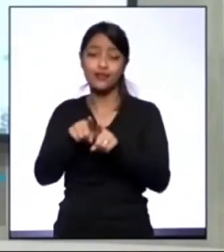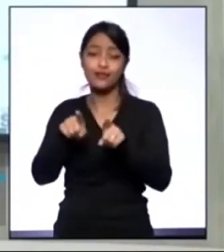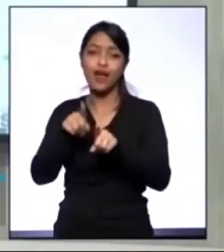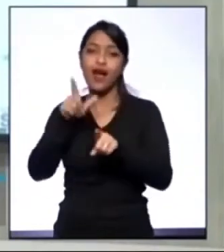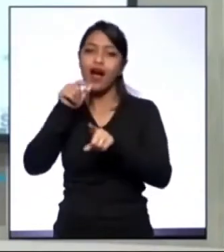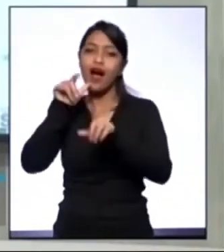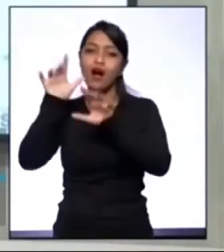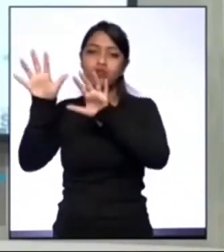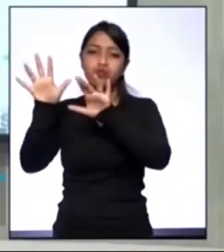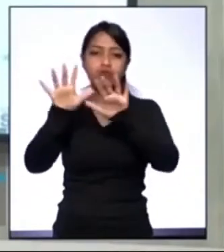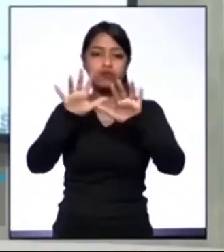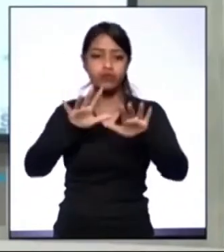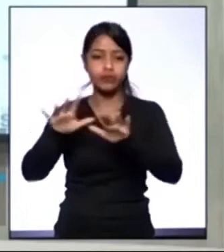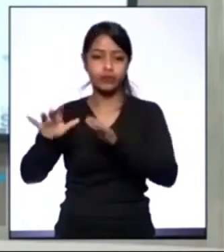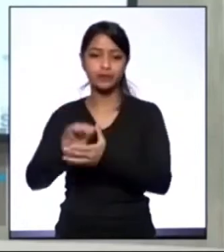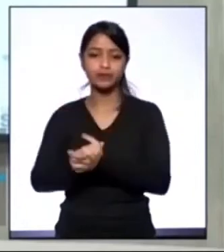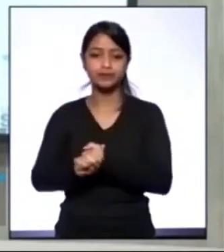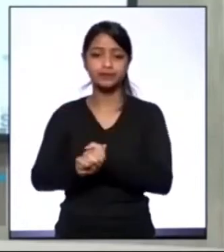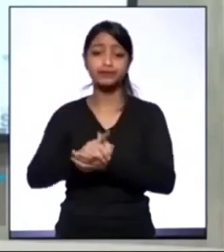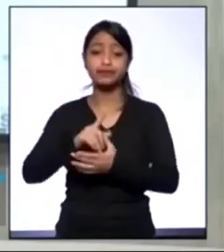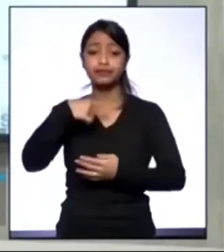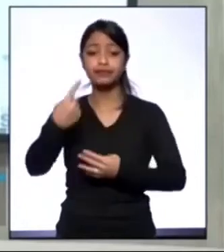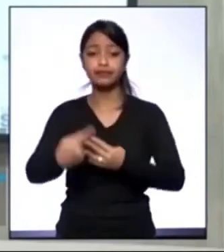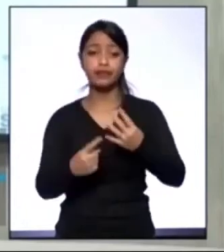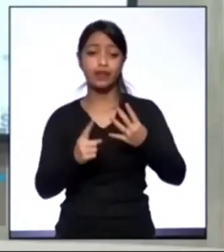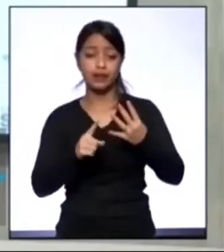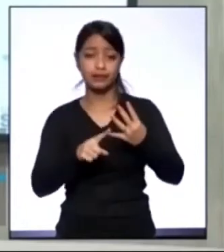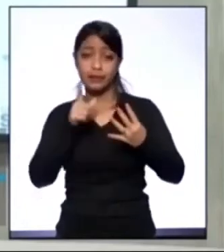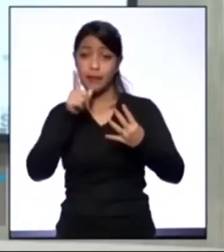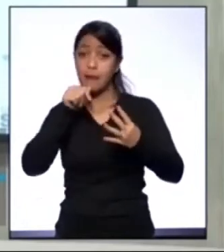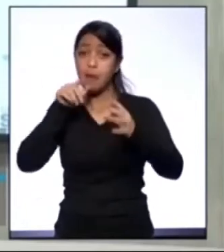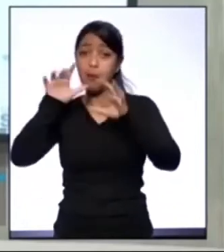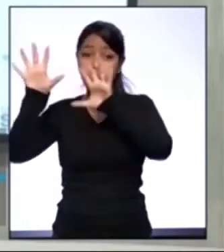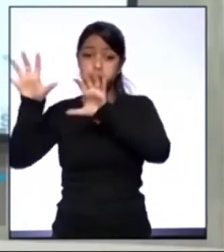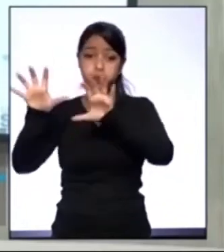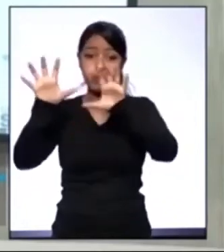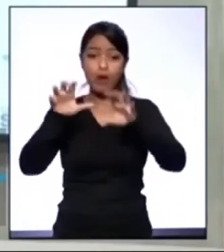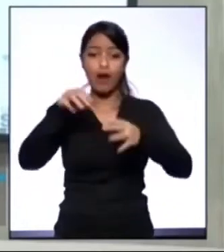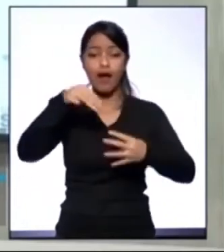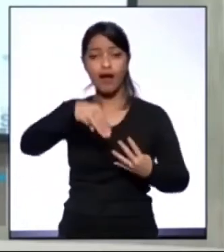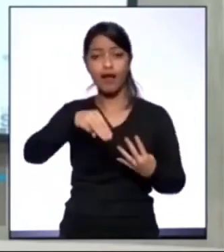massas tropicais. As massas tropicais são quentes ou são frias?